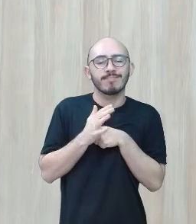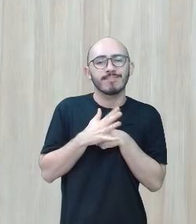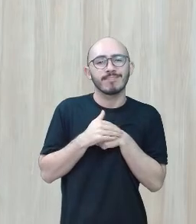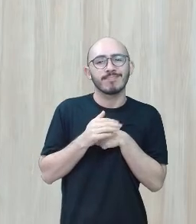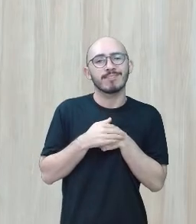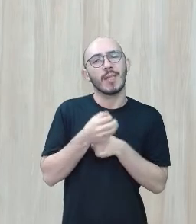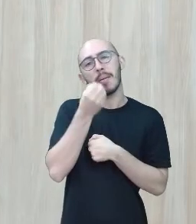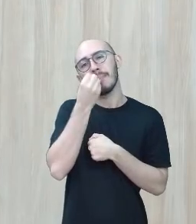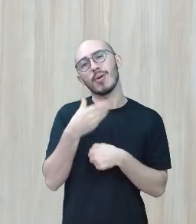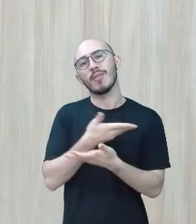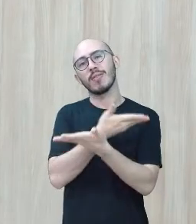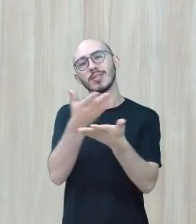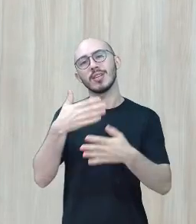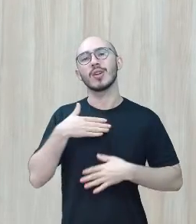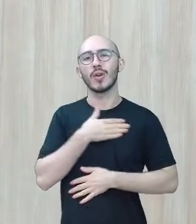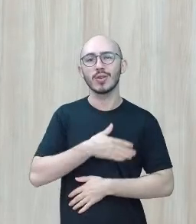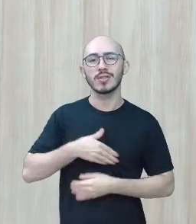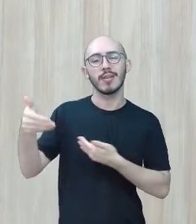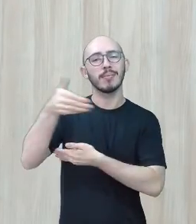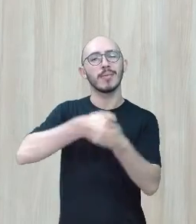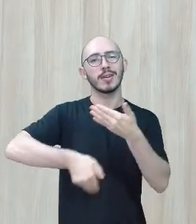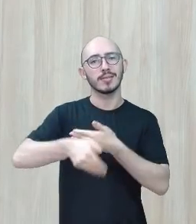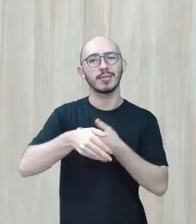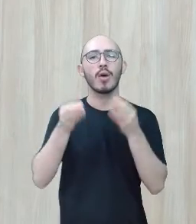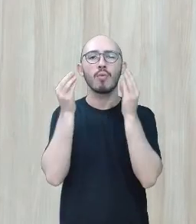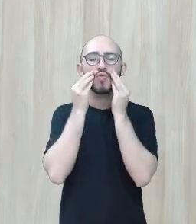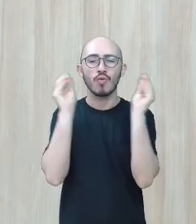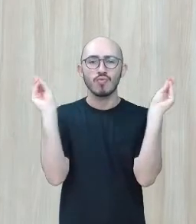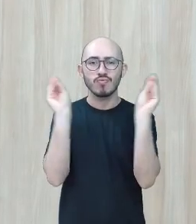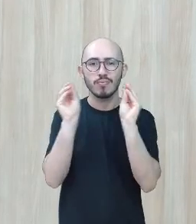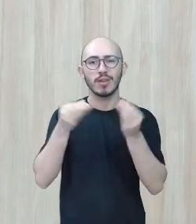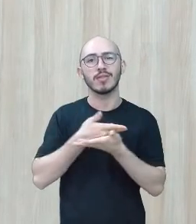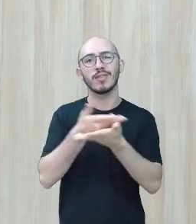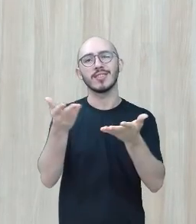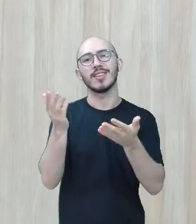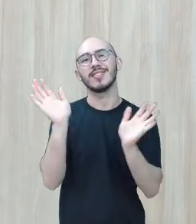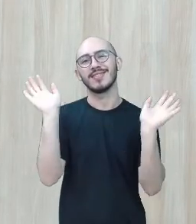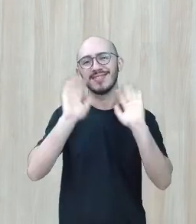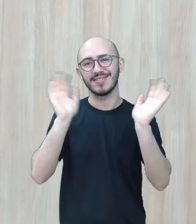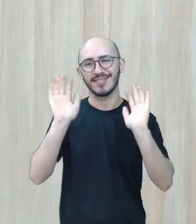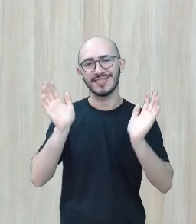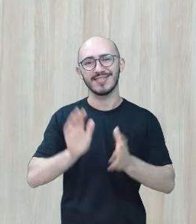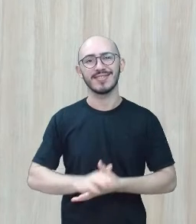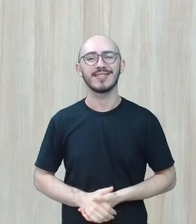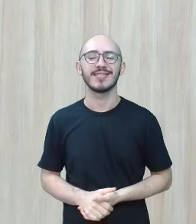Que bom que vocês gostaram, que estão participando. Um beijo enorme e até a próxima.